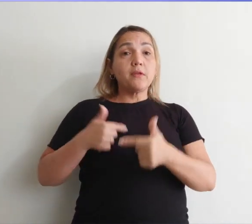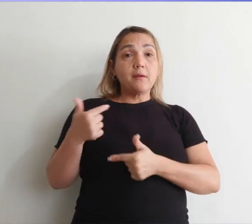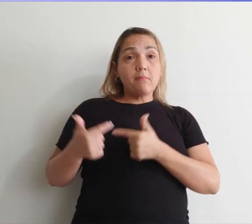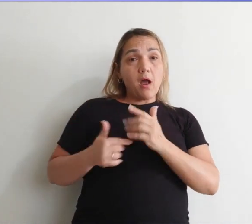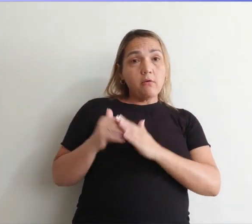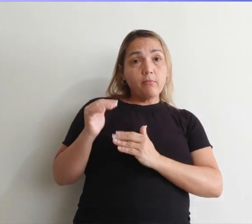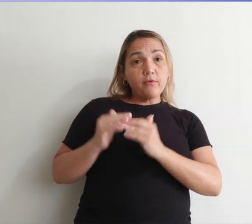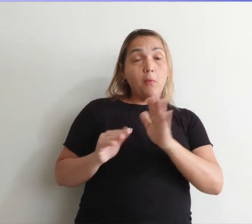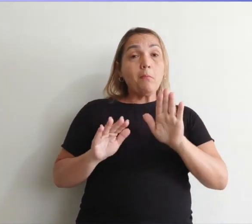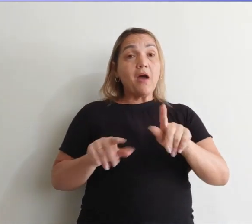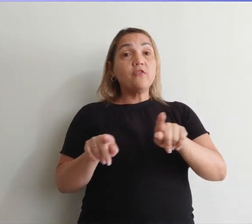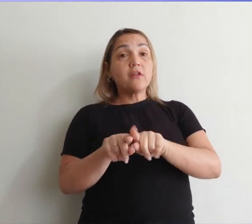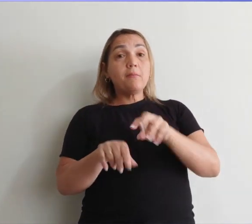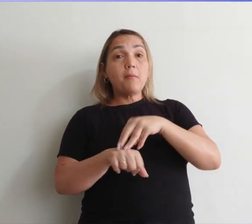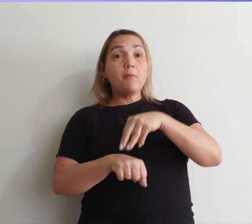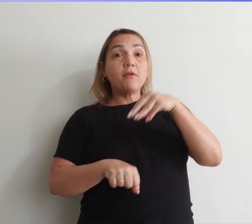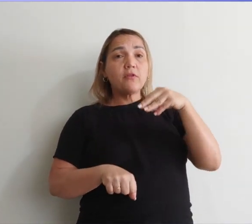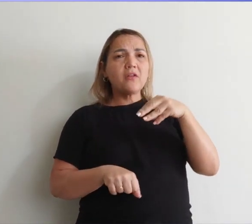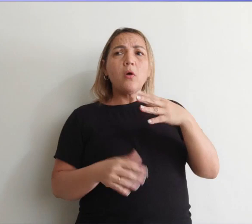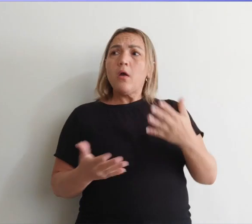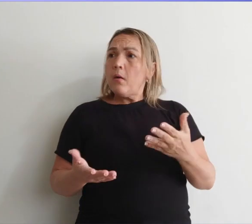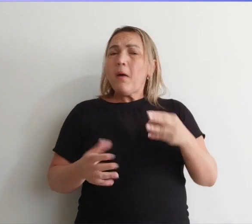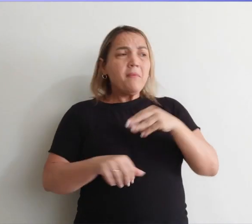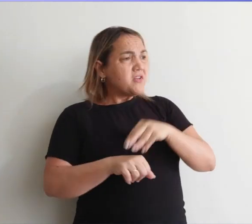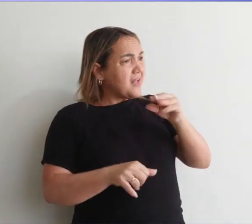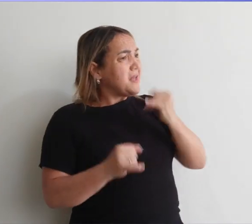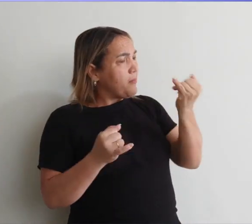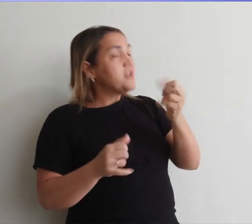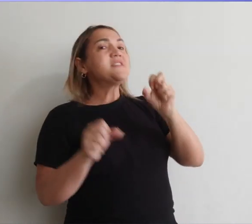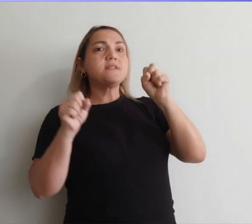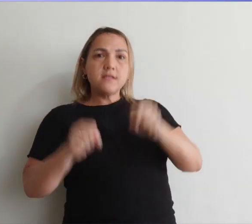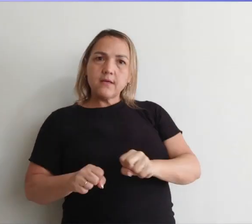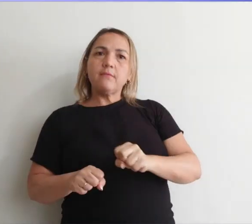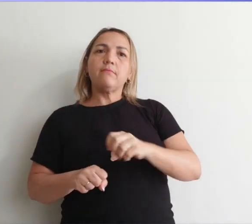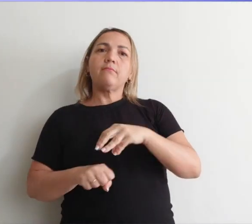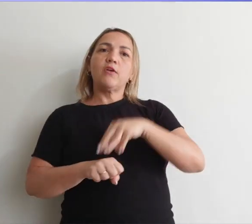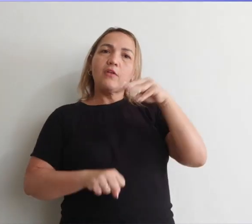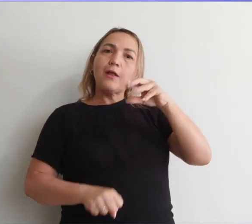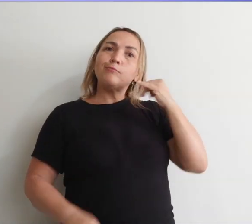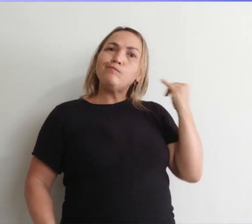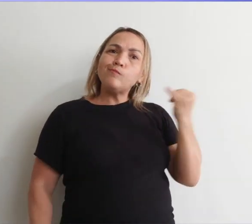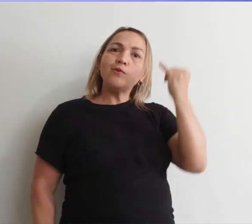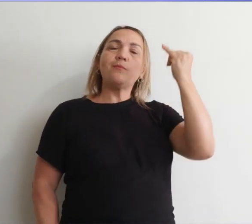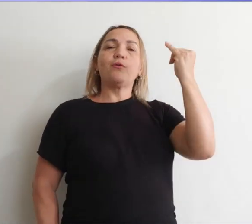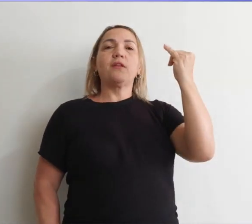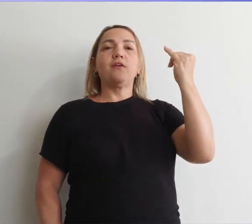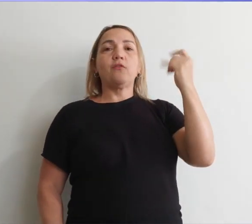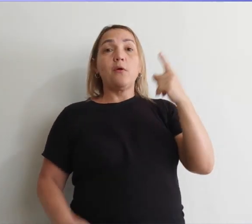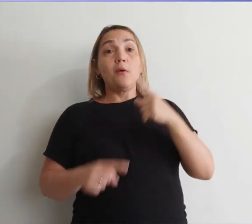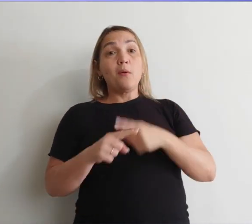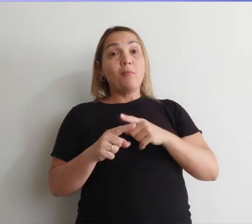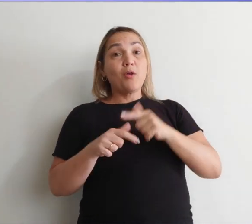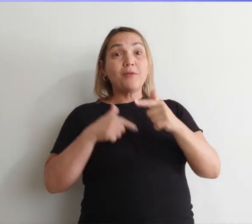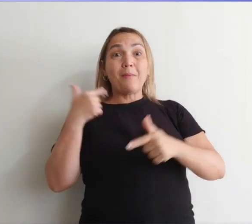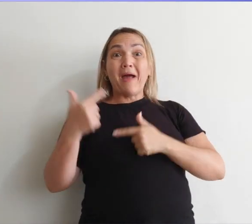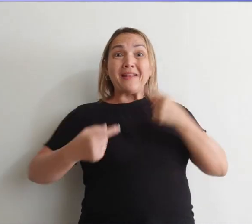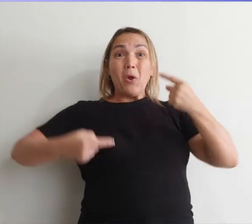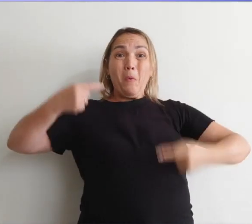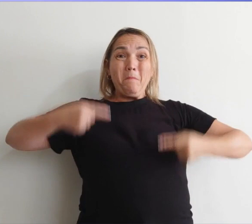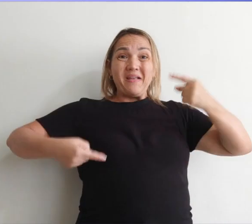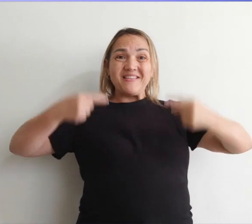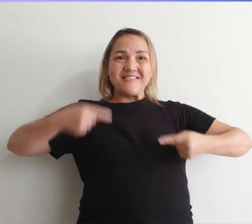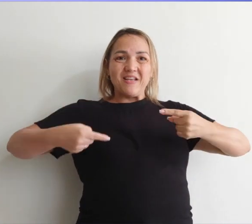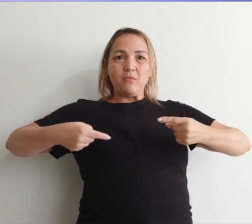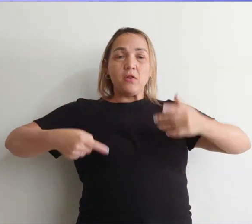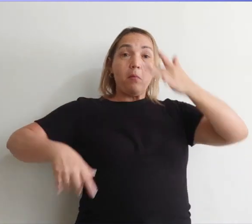trabalho também, mas para o mestrado. Pô, mestrado tão importante assim? É muito importante. Porque o mercado de trabalho é muito